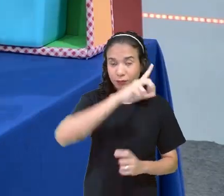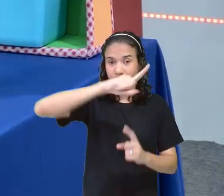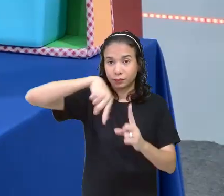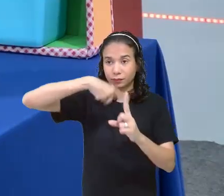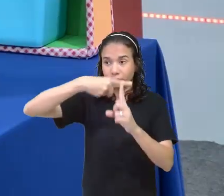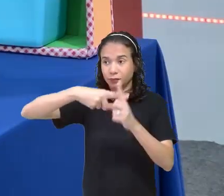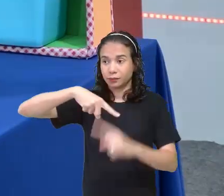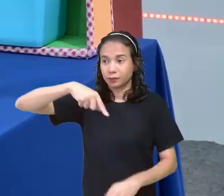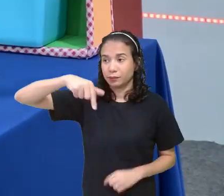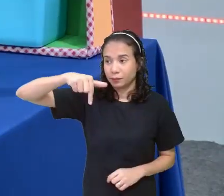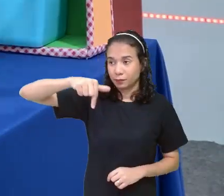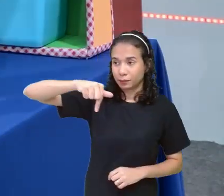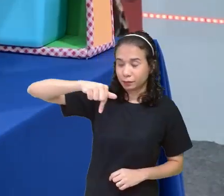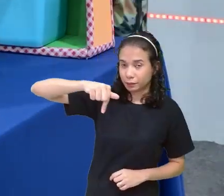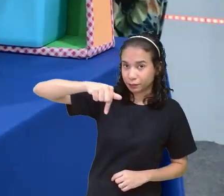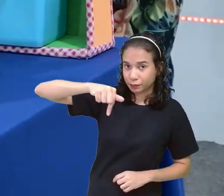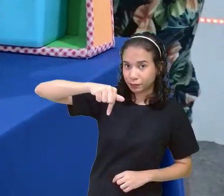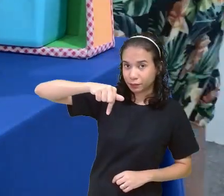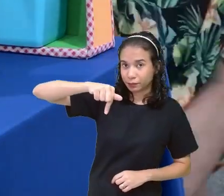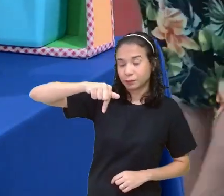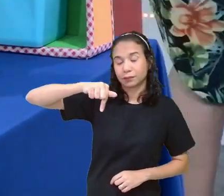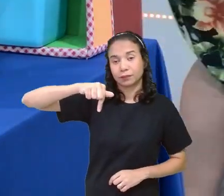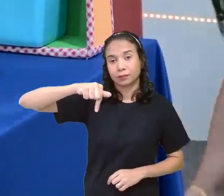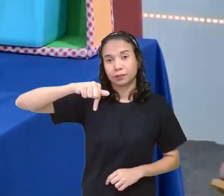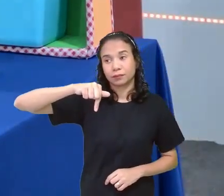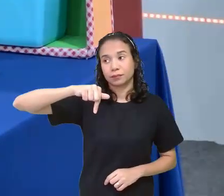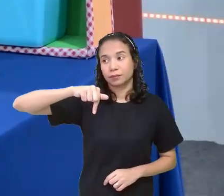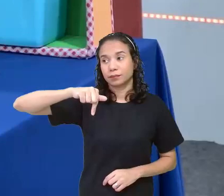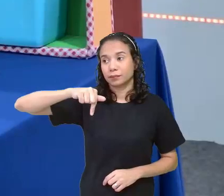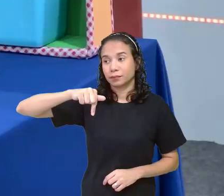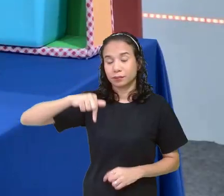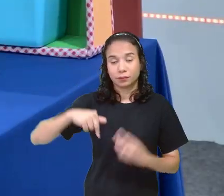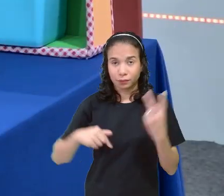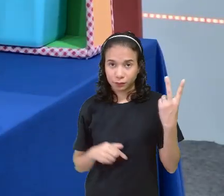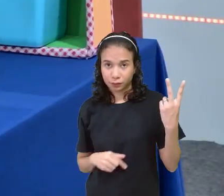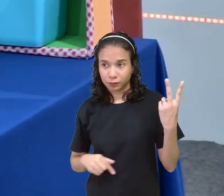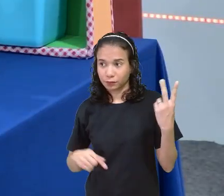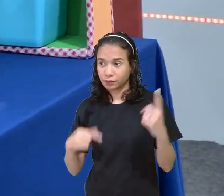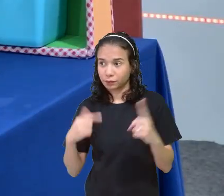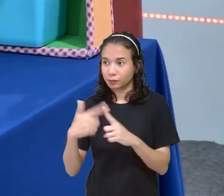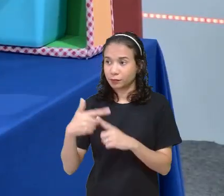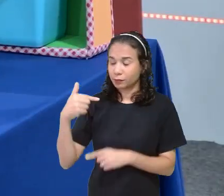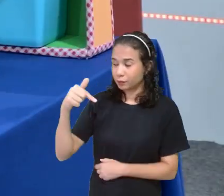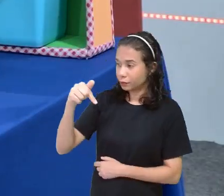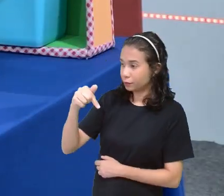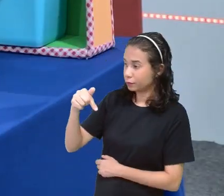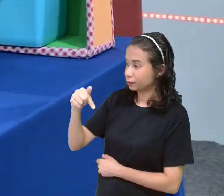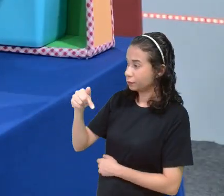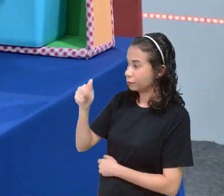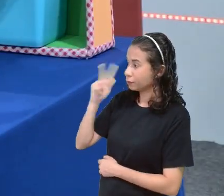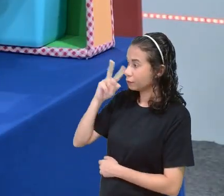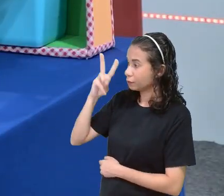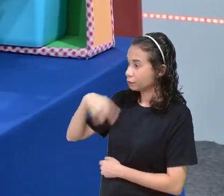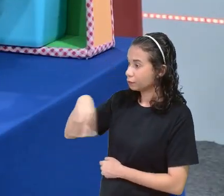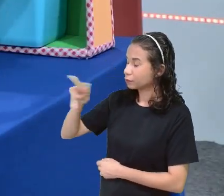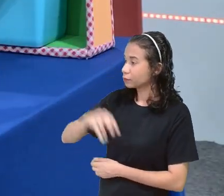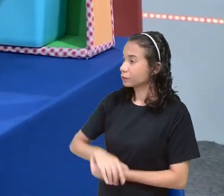Mais o 7. Mais o 7. Eu já botei 2 aqui e agora eu vou colocar 7 desse lado, ó.